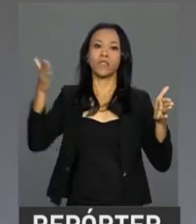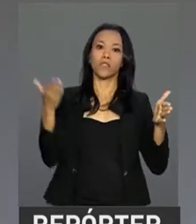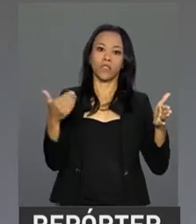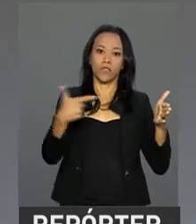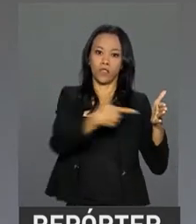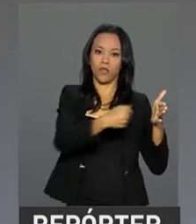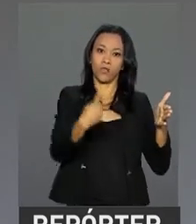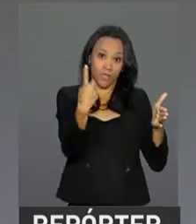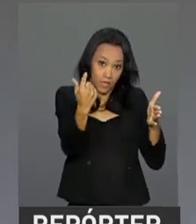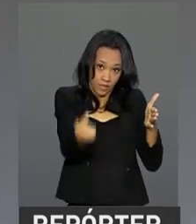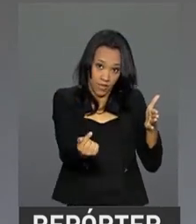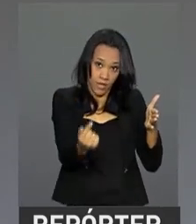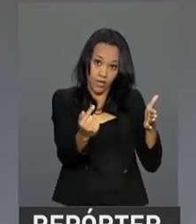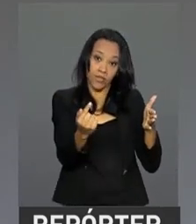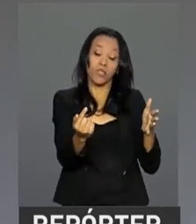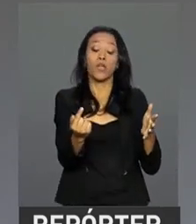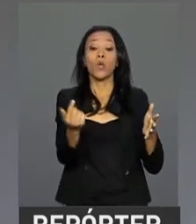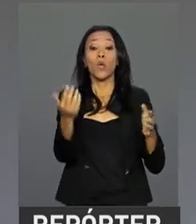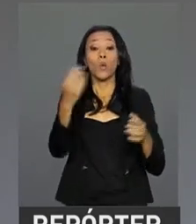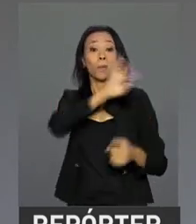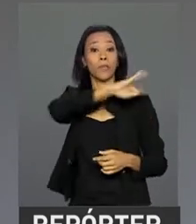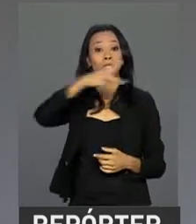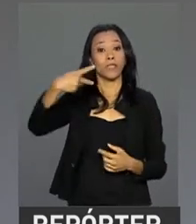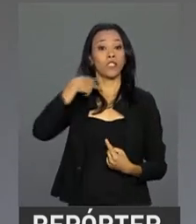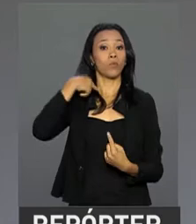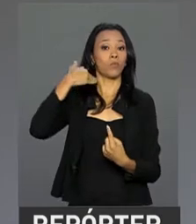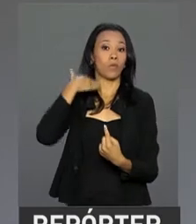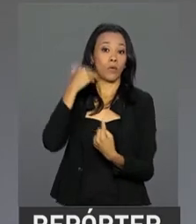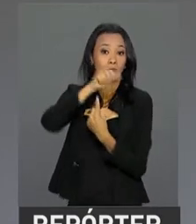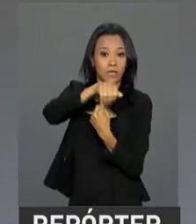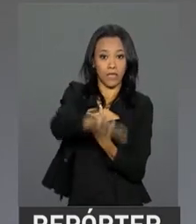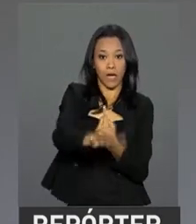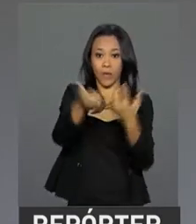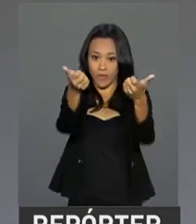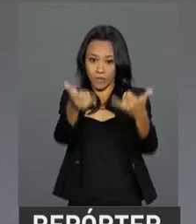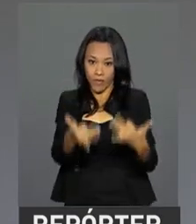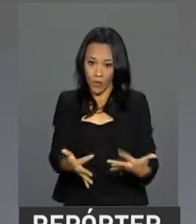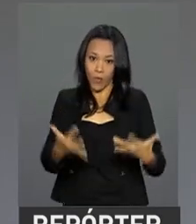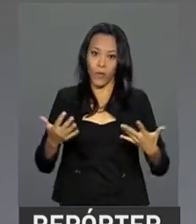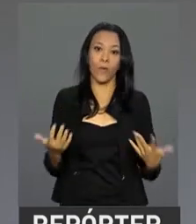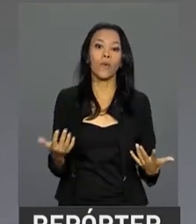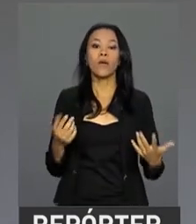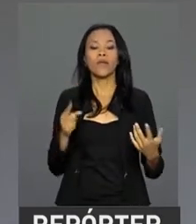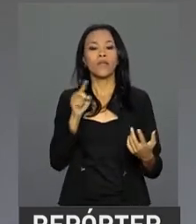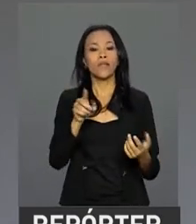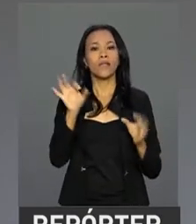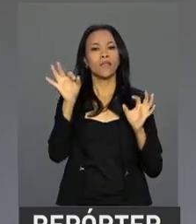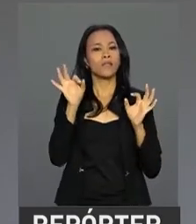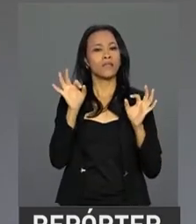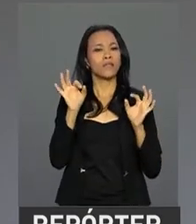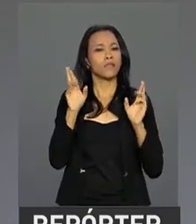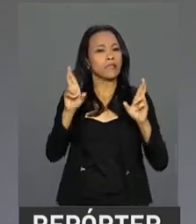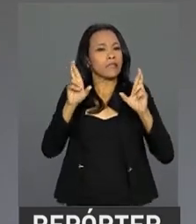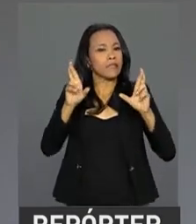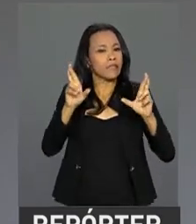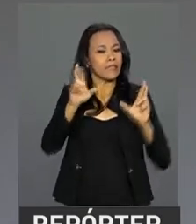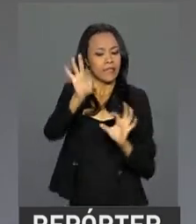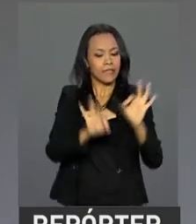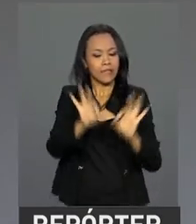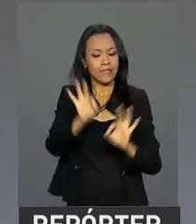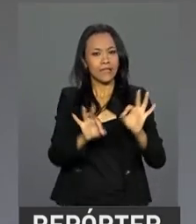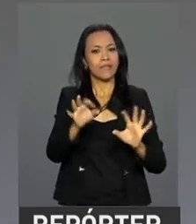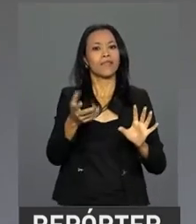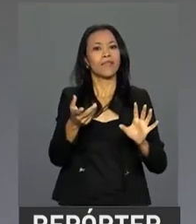o presidente do banco central ele destacou a aí que a expectativa dele é que o mercado revise pra